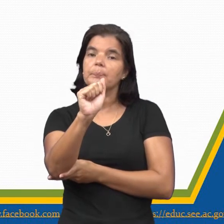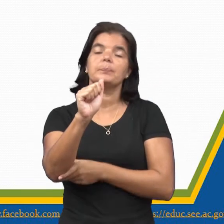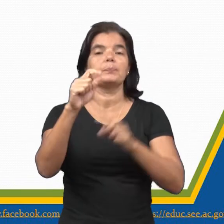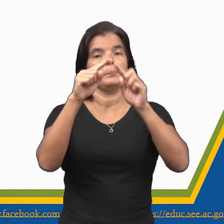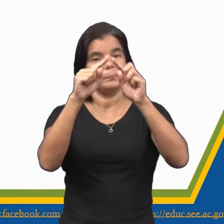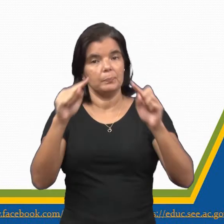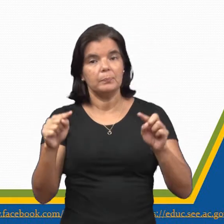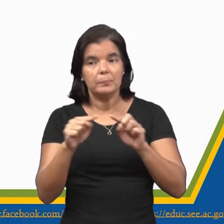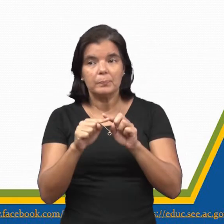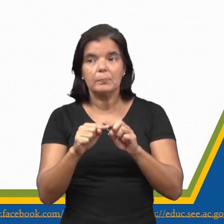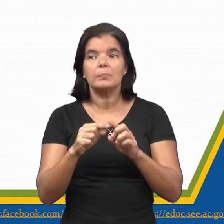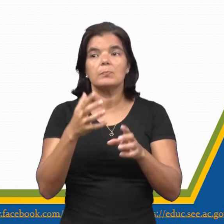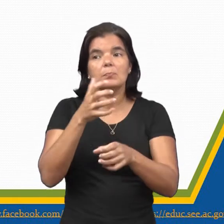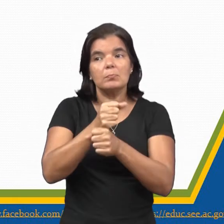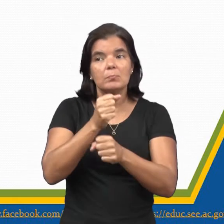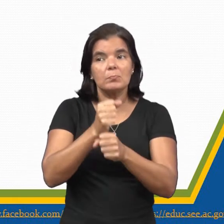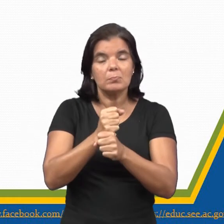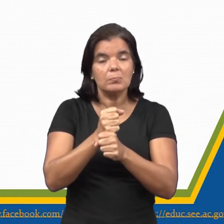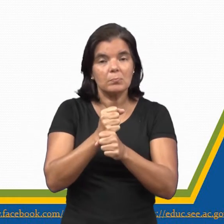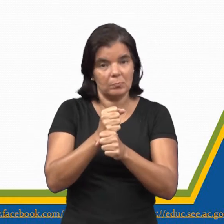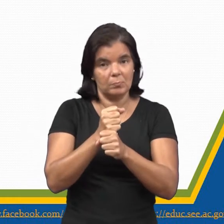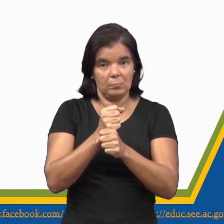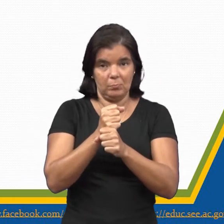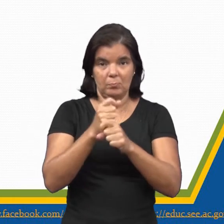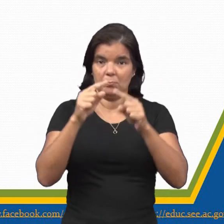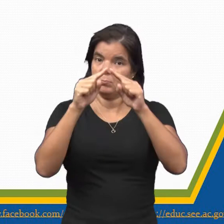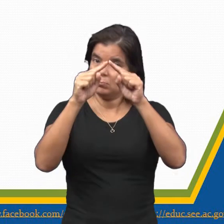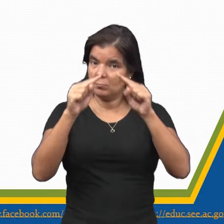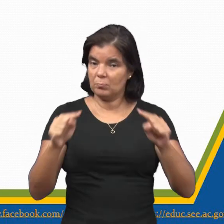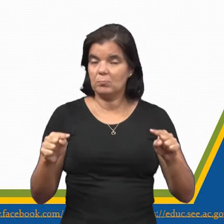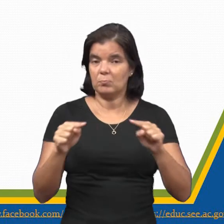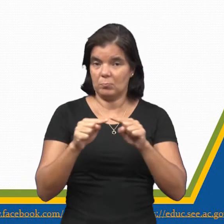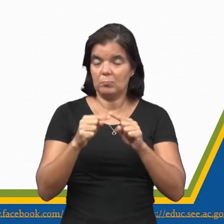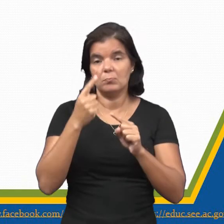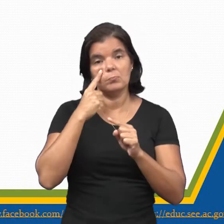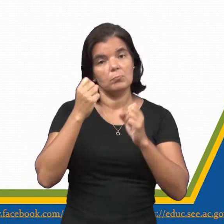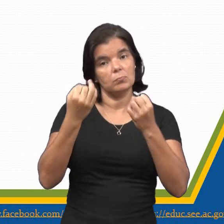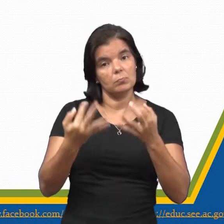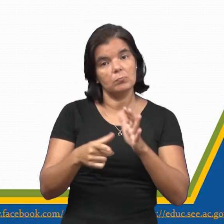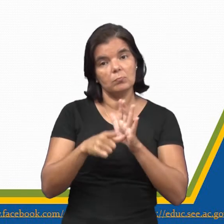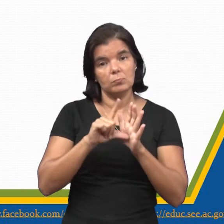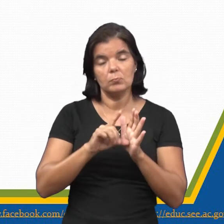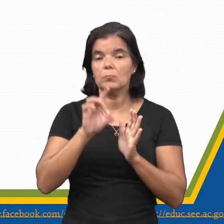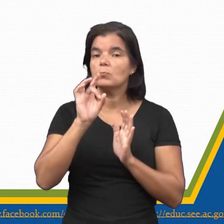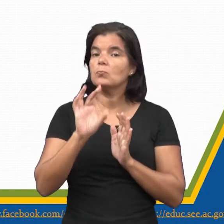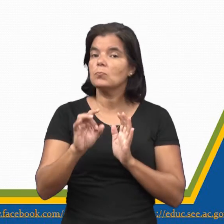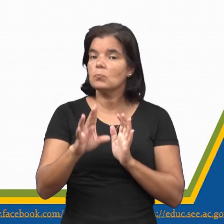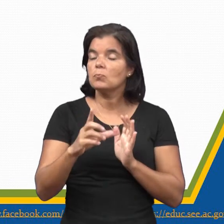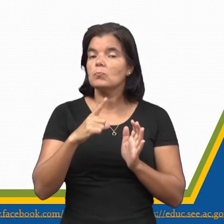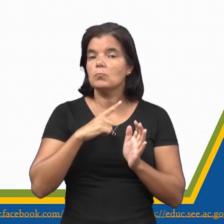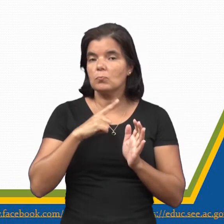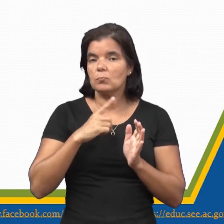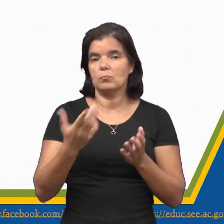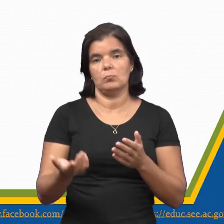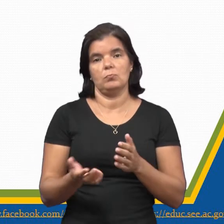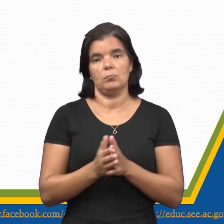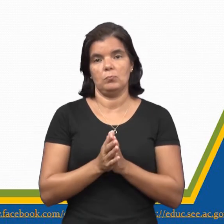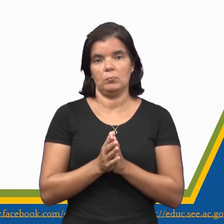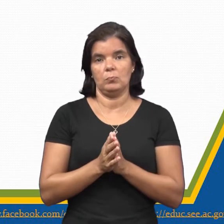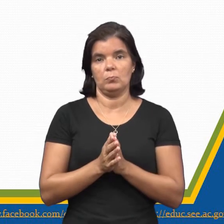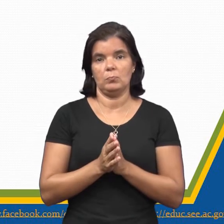em A. E para calcular a área do triângulo retângulo, como eu falei anteriormente, basta fazer o produto